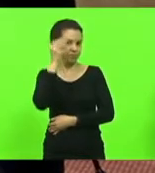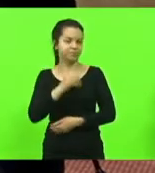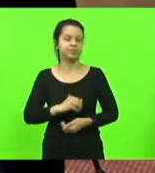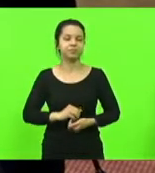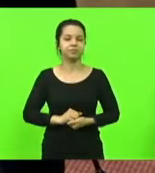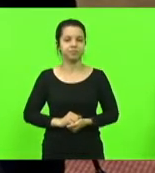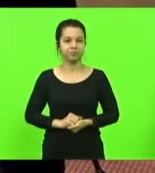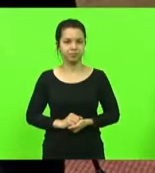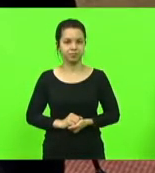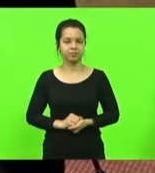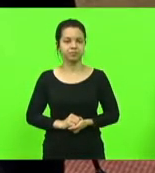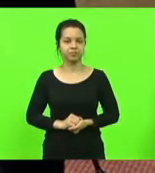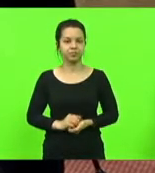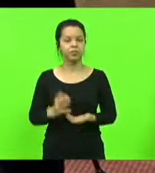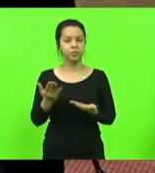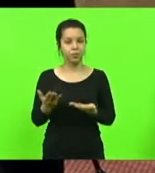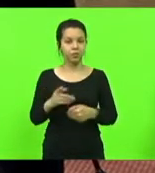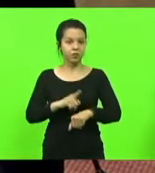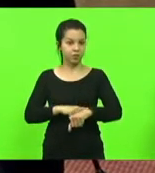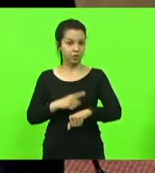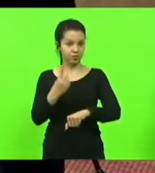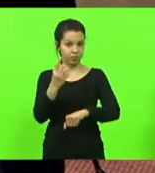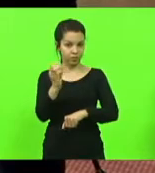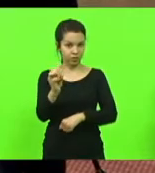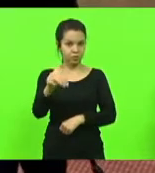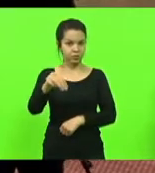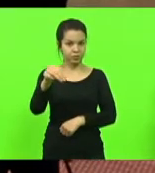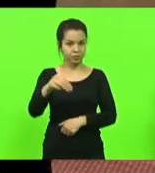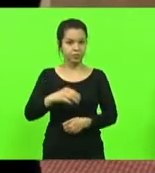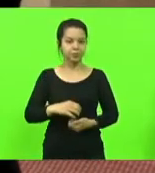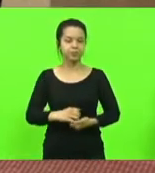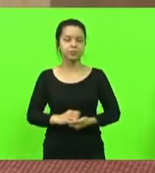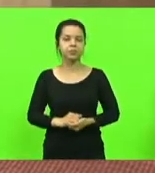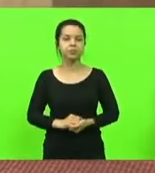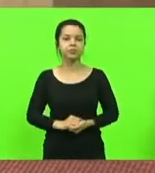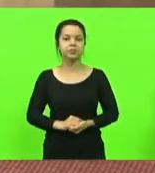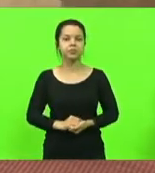Vossa Excelência, será 10 minutos, deputado.